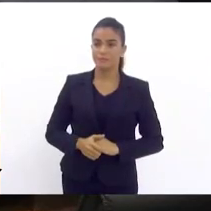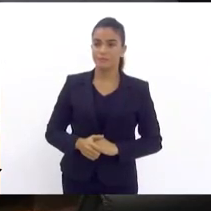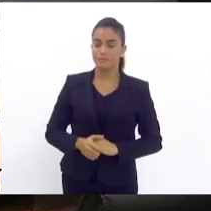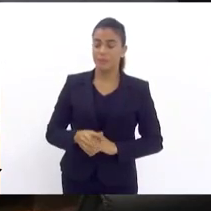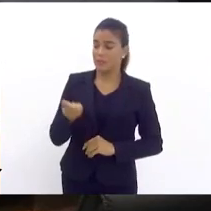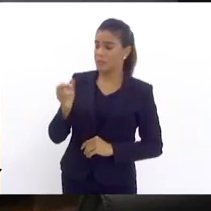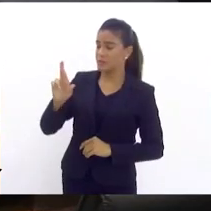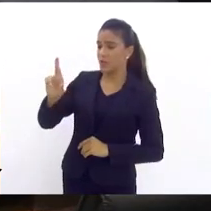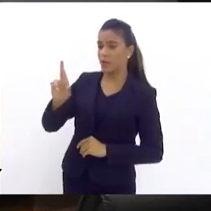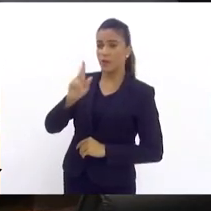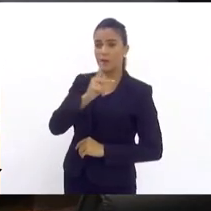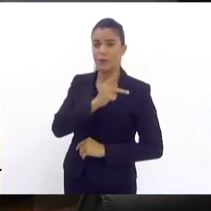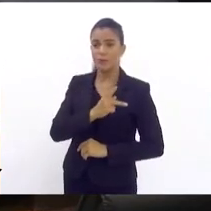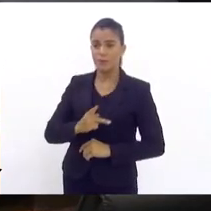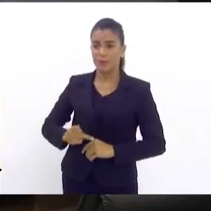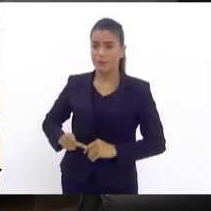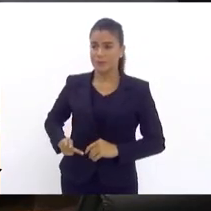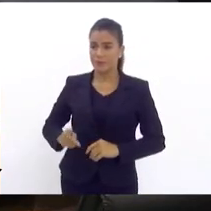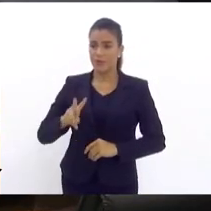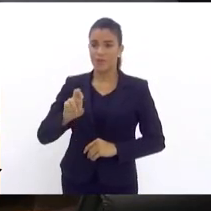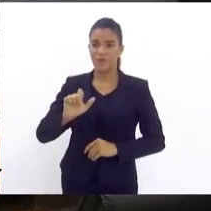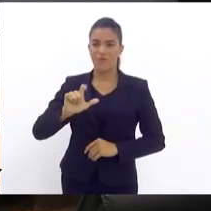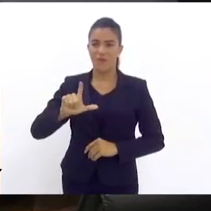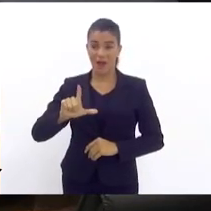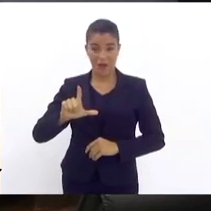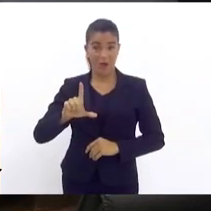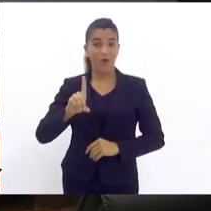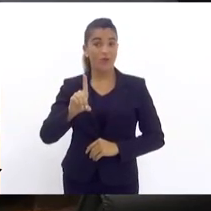senhor presidente Valdo Ceasa